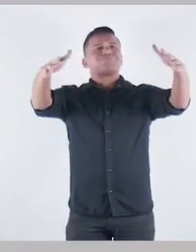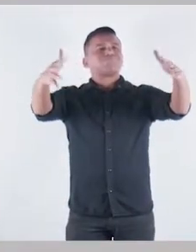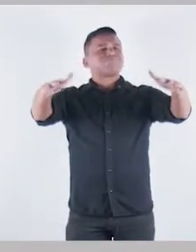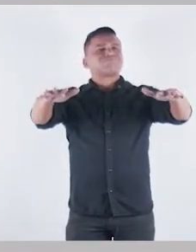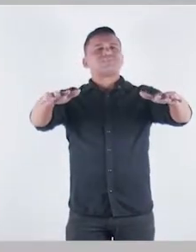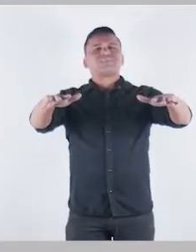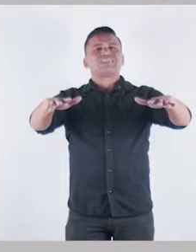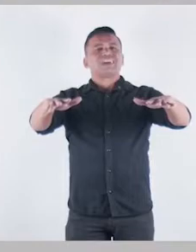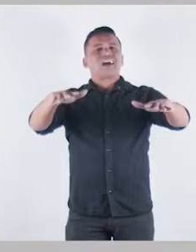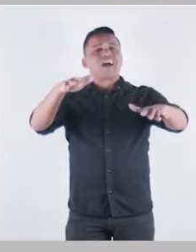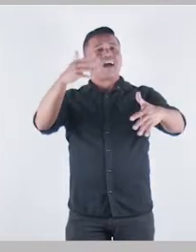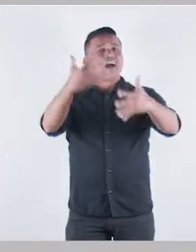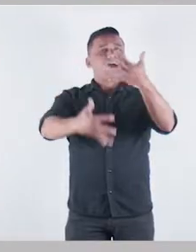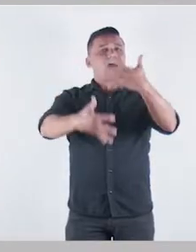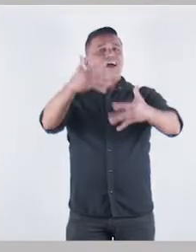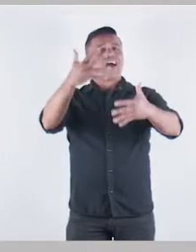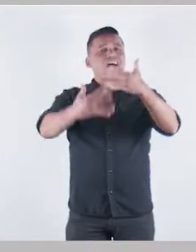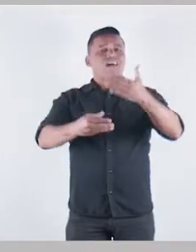o meu destino.